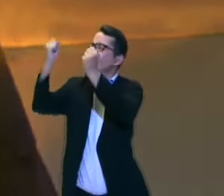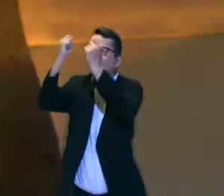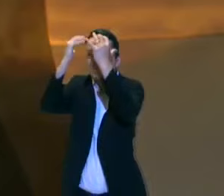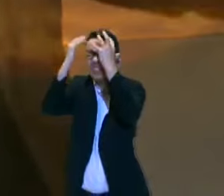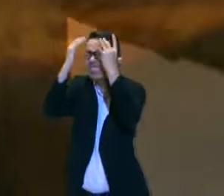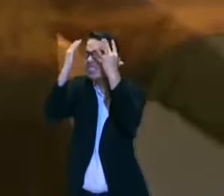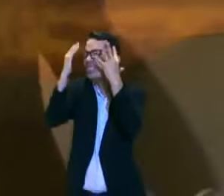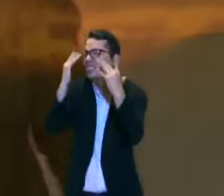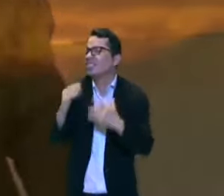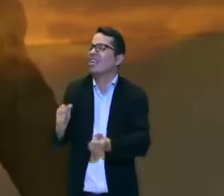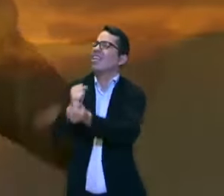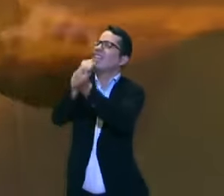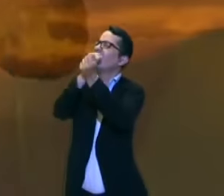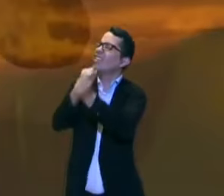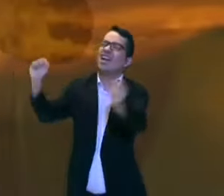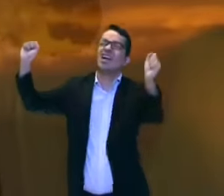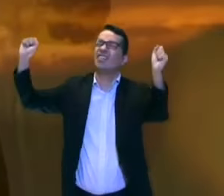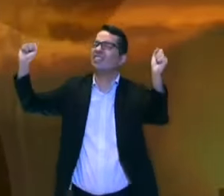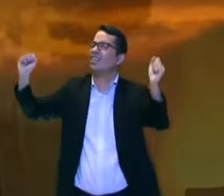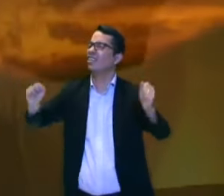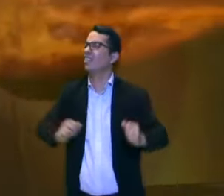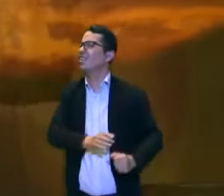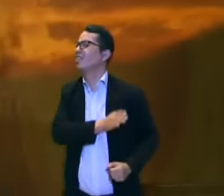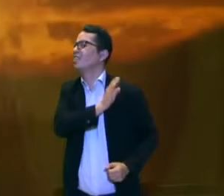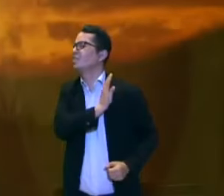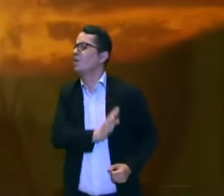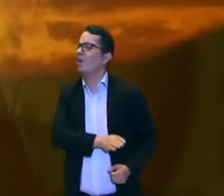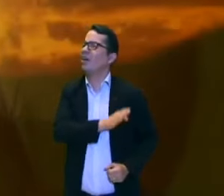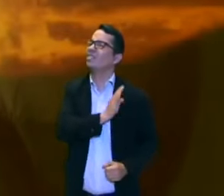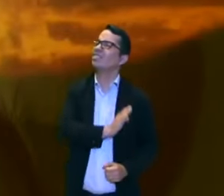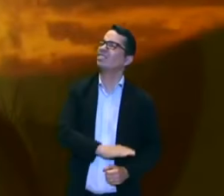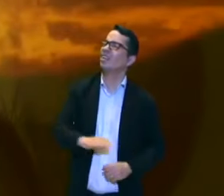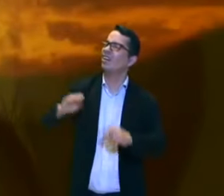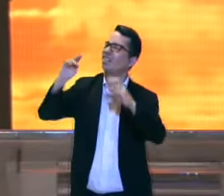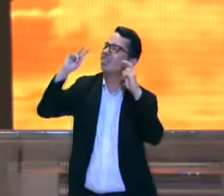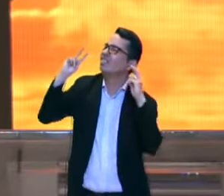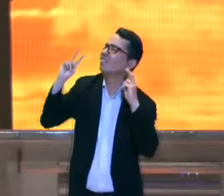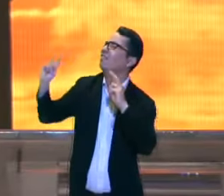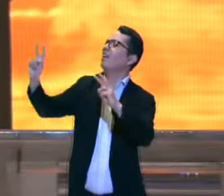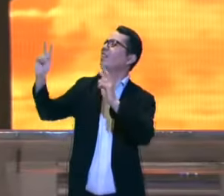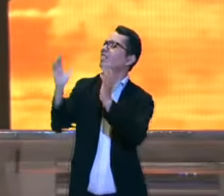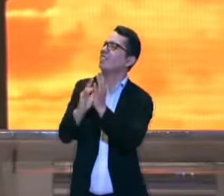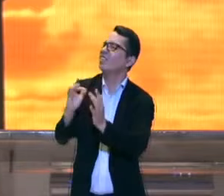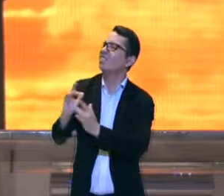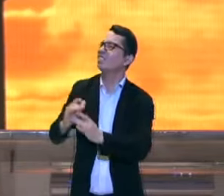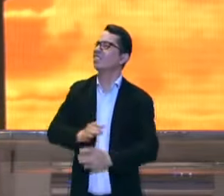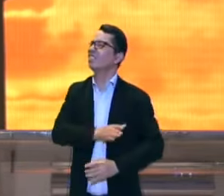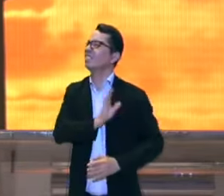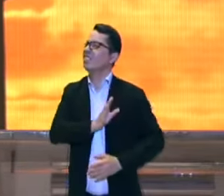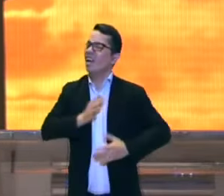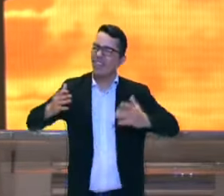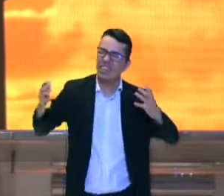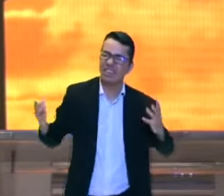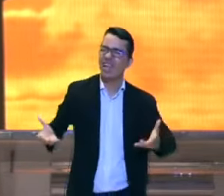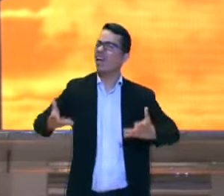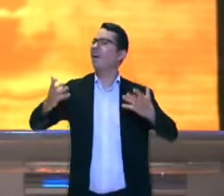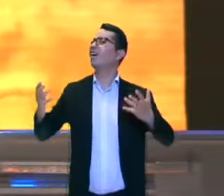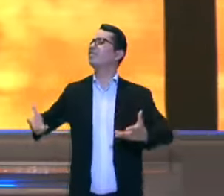nos liberta. Corações pesados sintam um alívio da